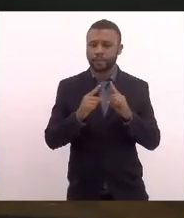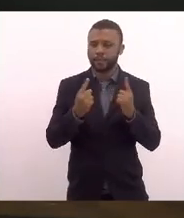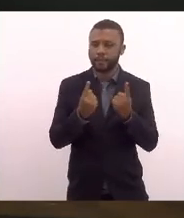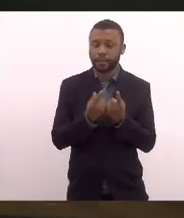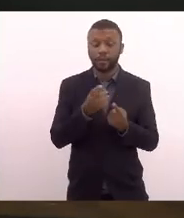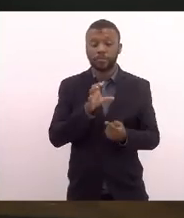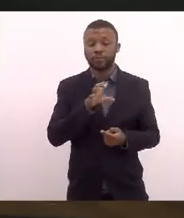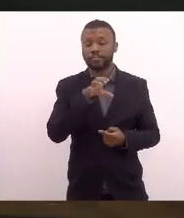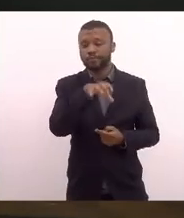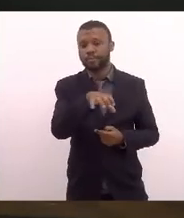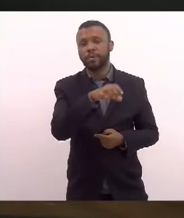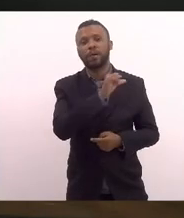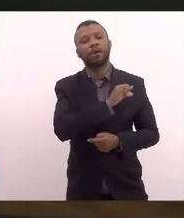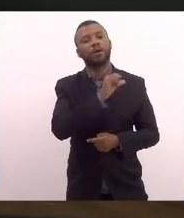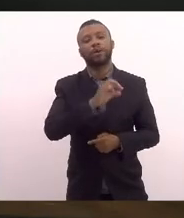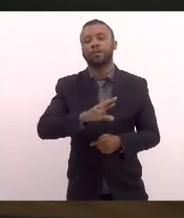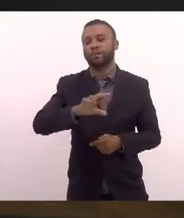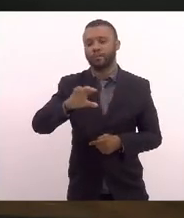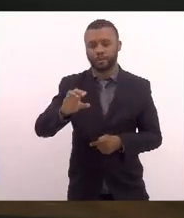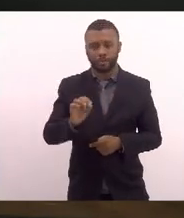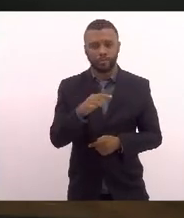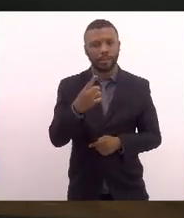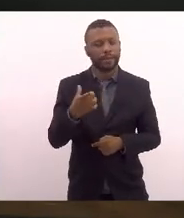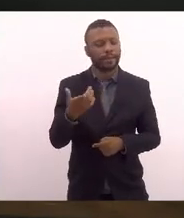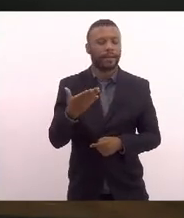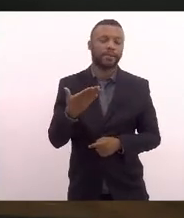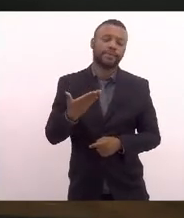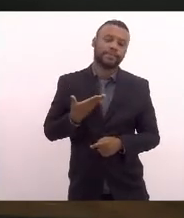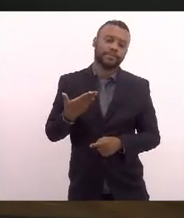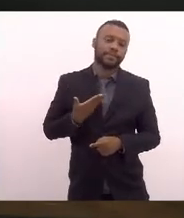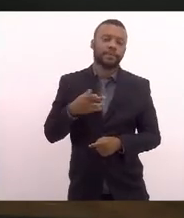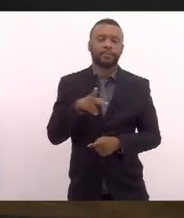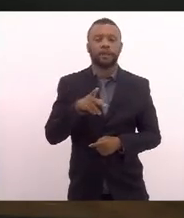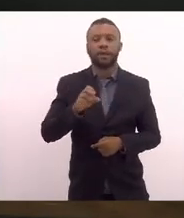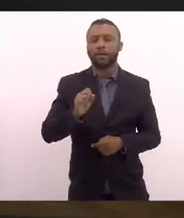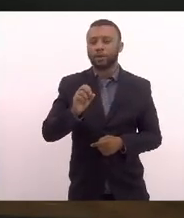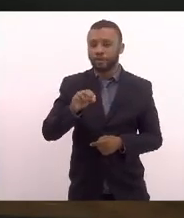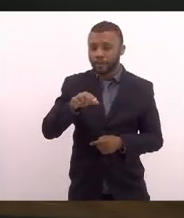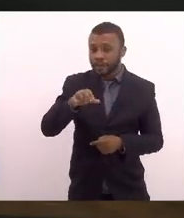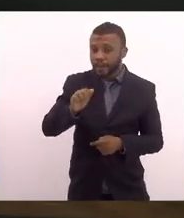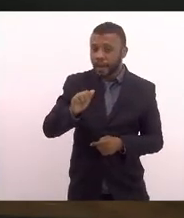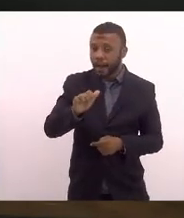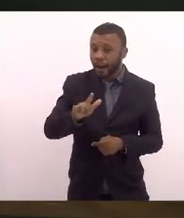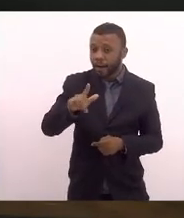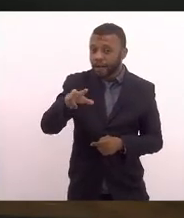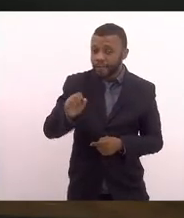Janeiro, nossa querida enfermeira Sônia Alves, professora Sônia Alves.